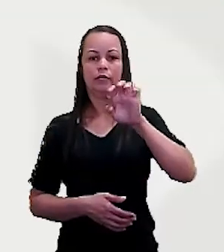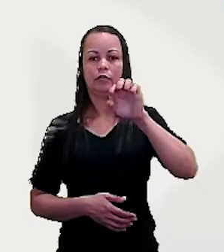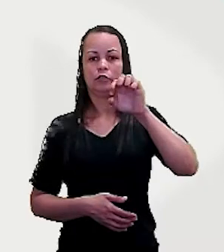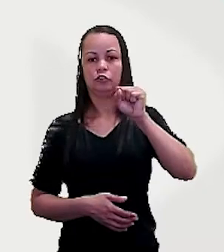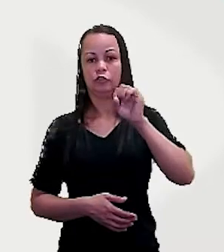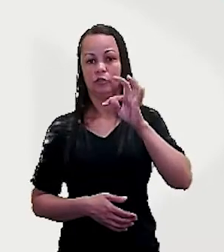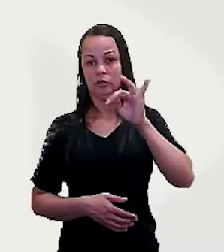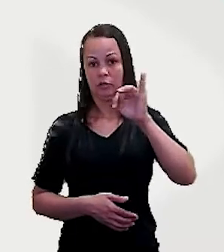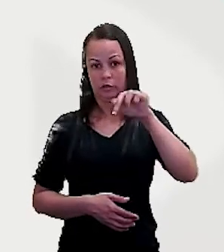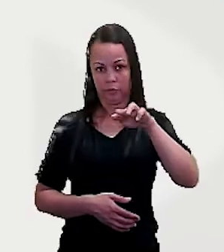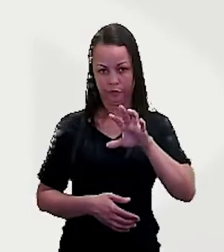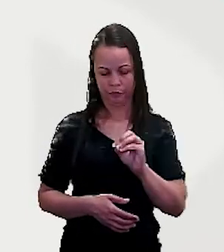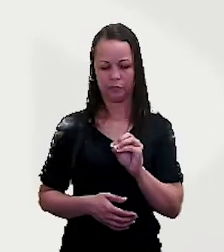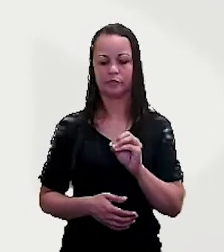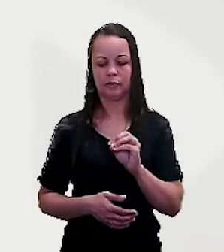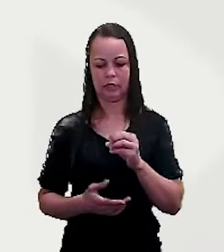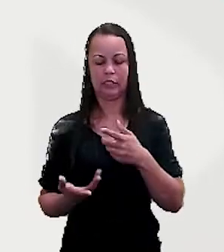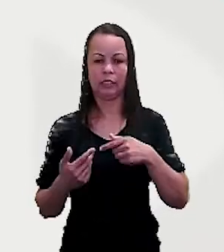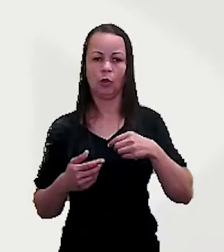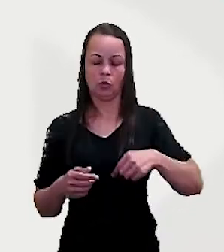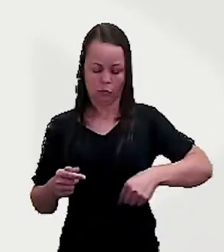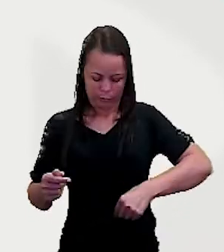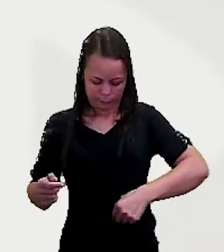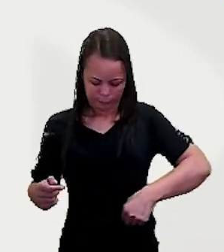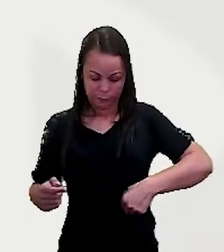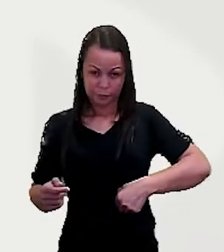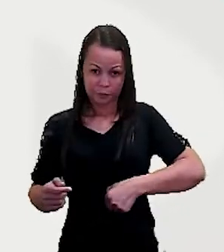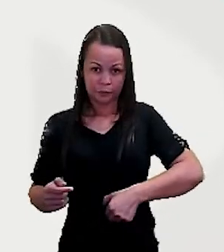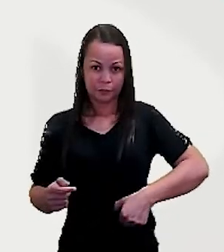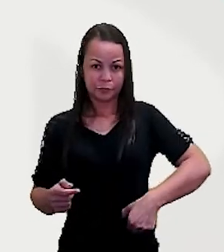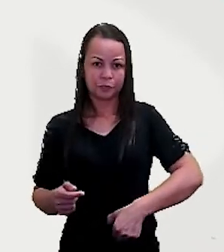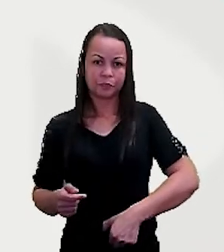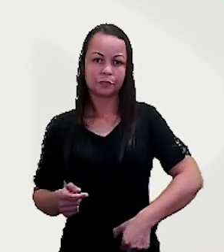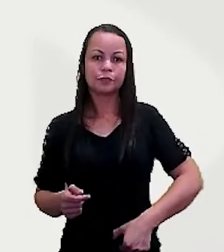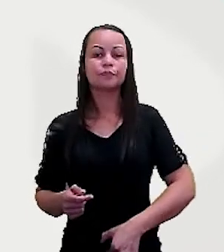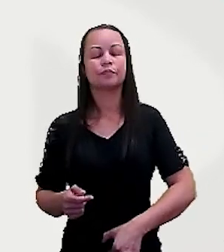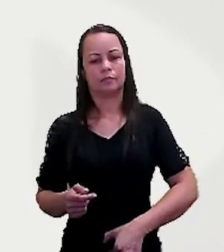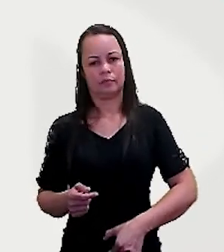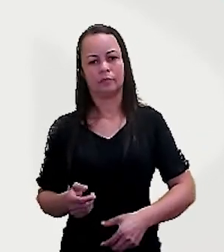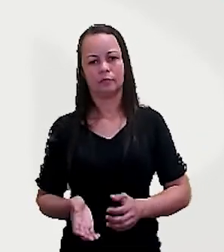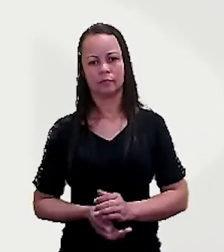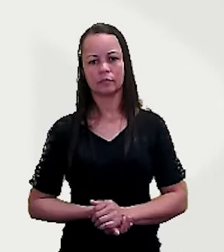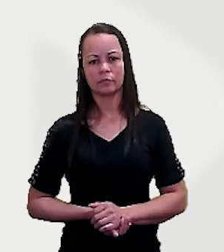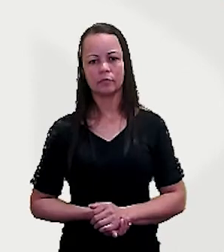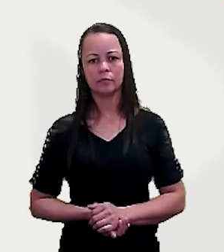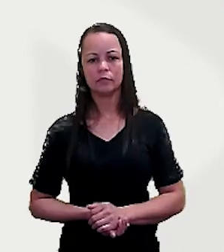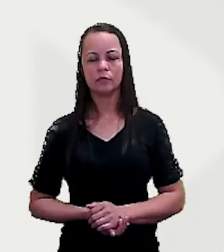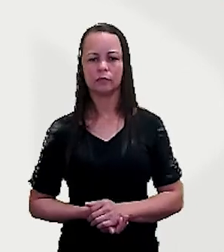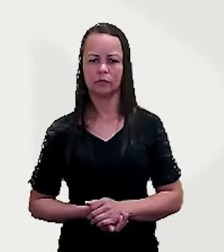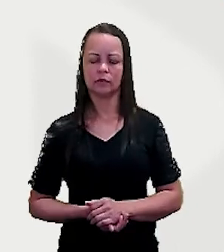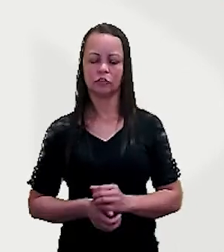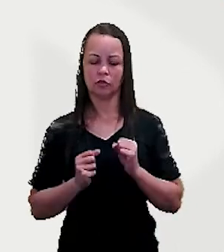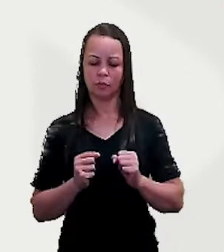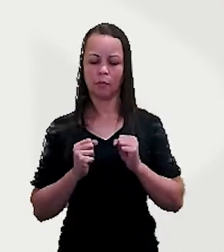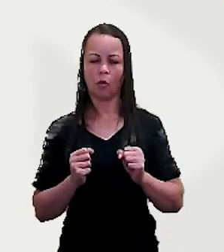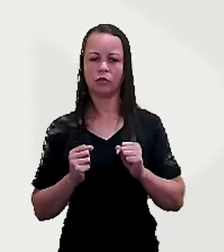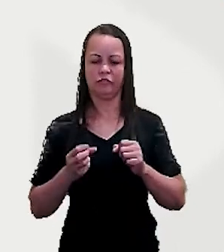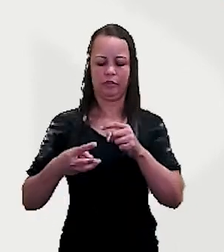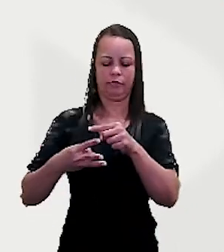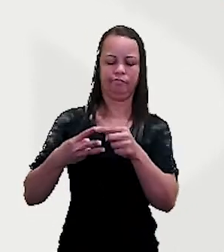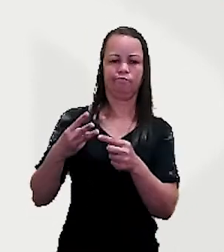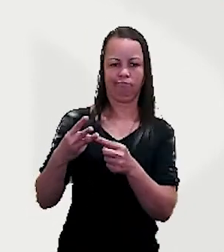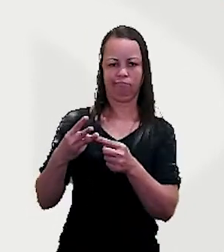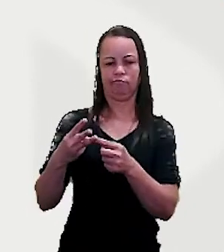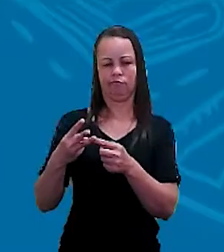de intestino delgado. O intestino delgado, a gente pode, na íntegra, dividir ele em 3